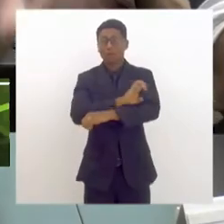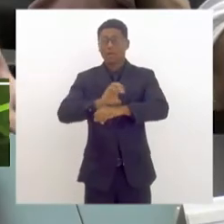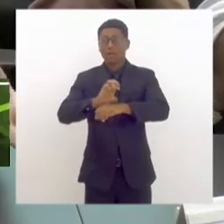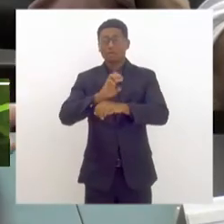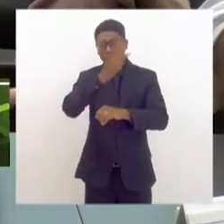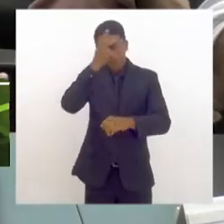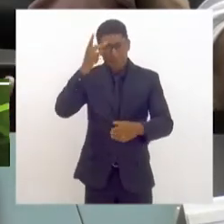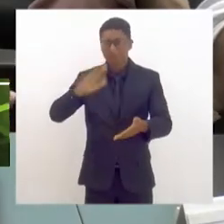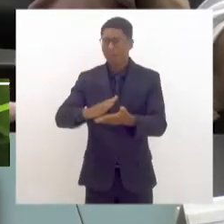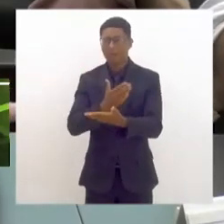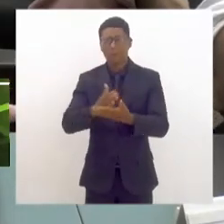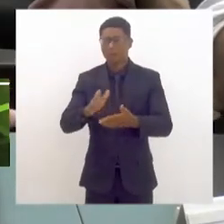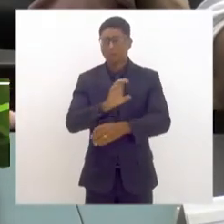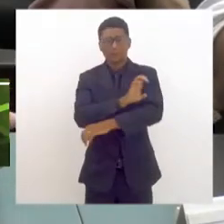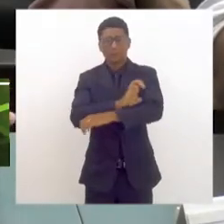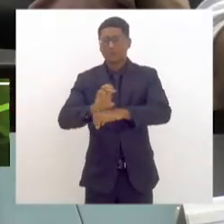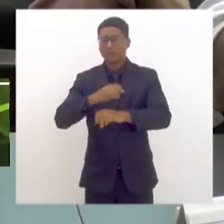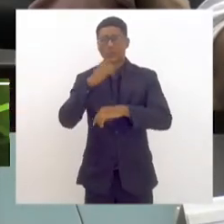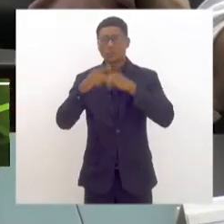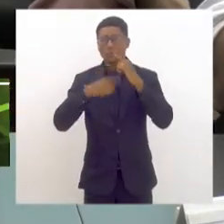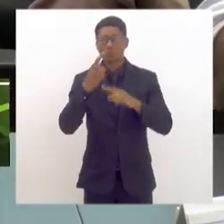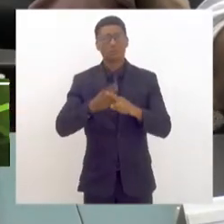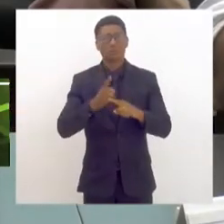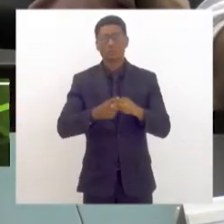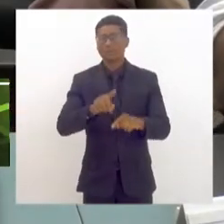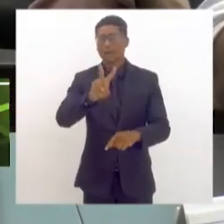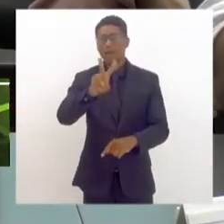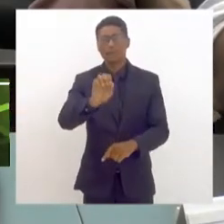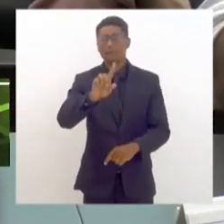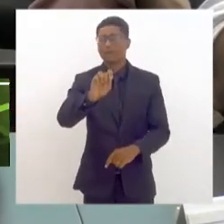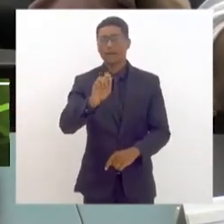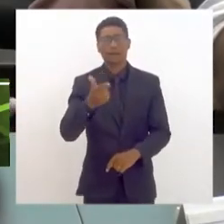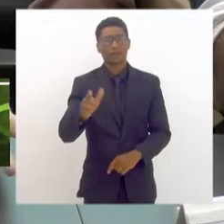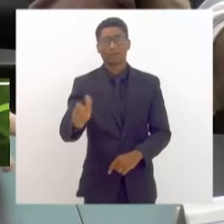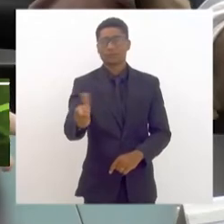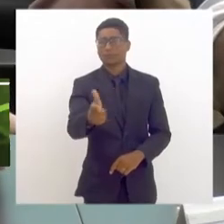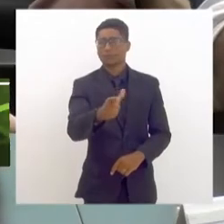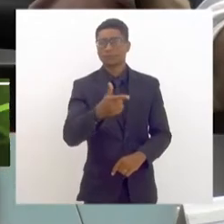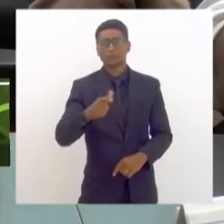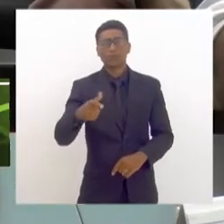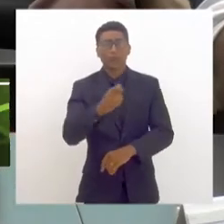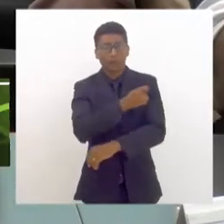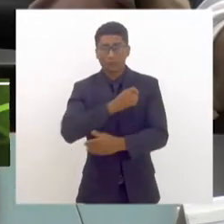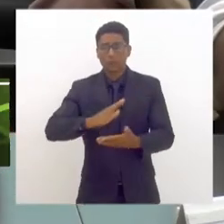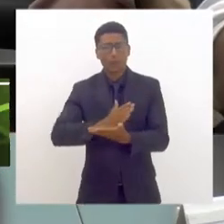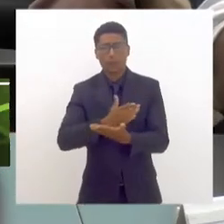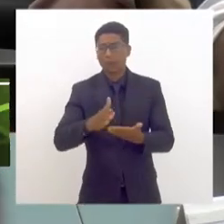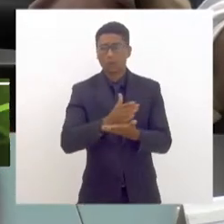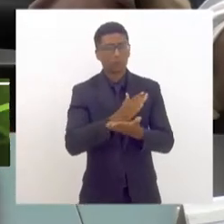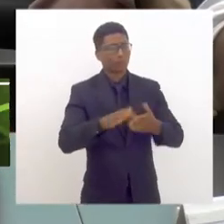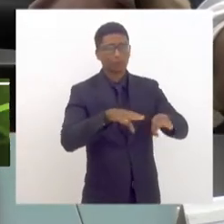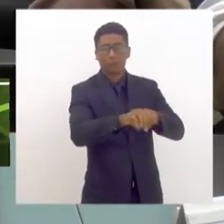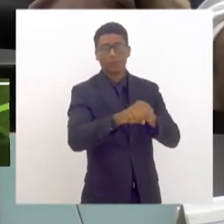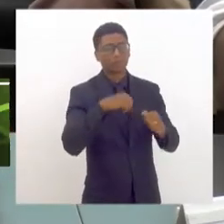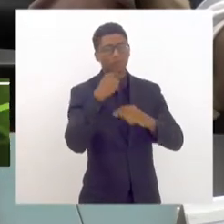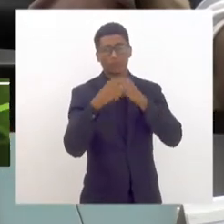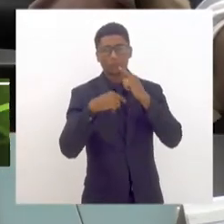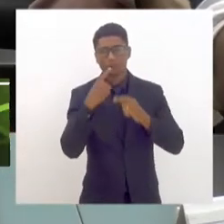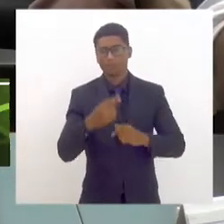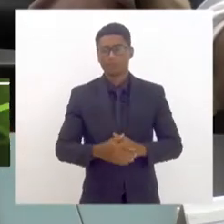não conseguem fazer porque não tem vaga suficiente. Então tem estudante que não está conseguindo se formar. Para além